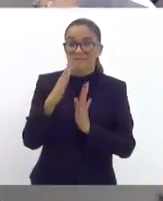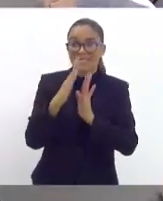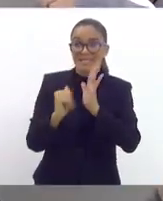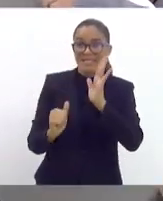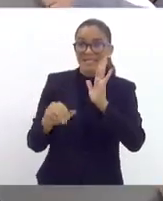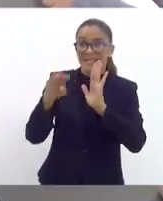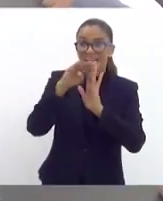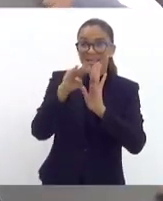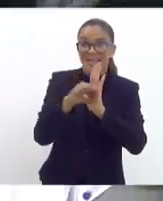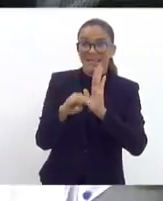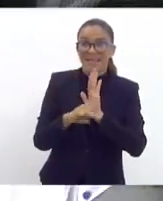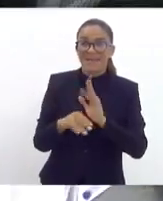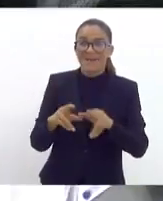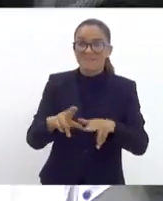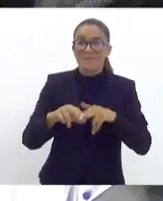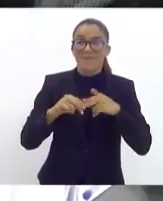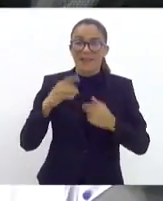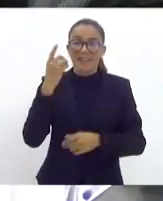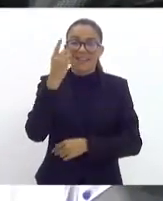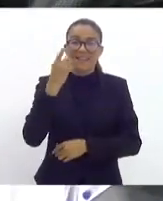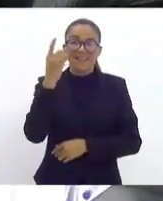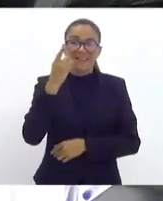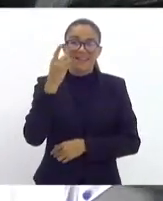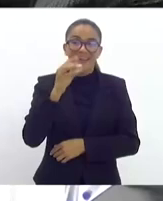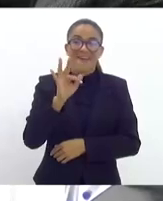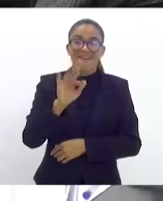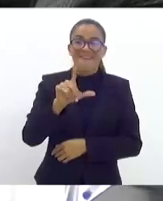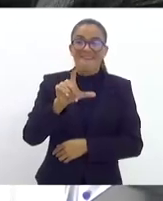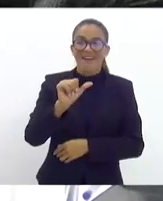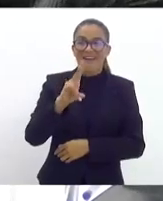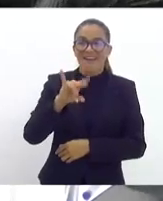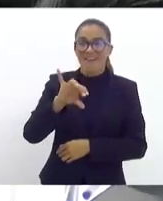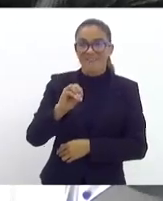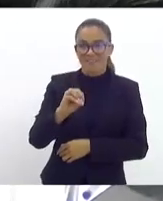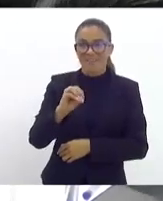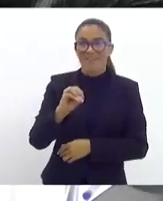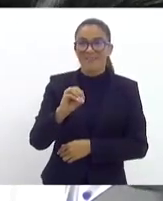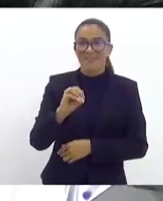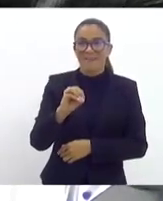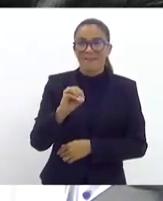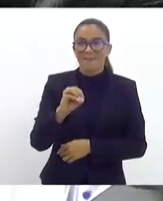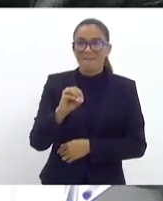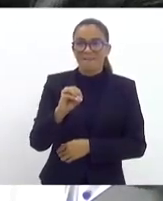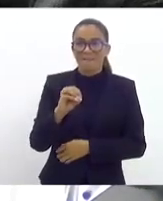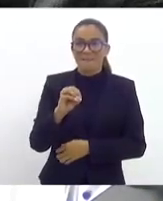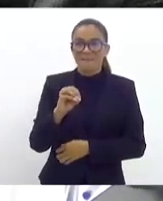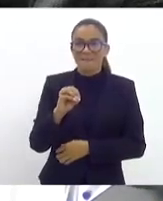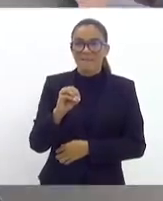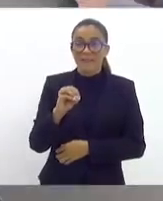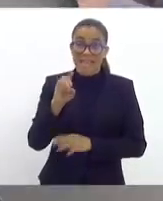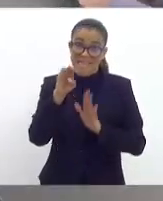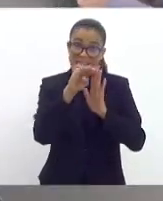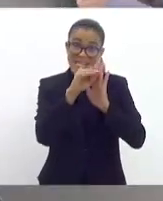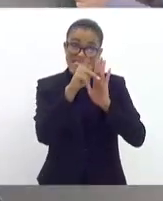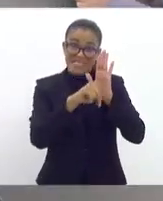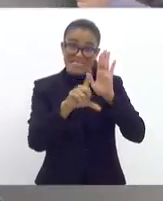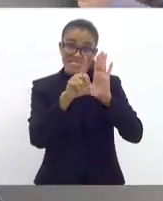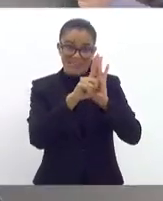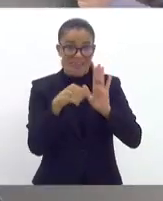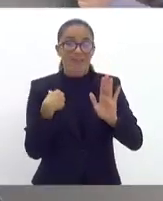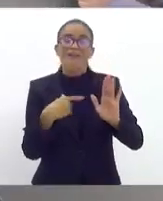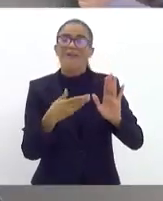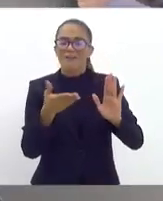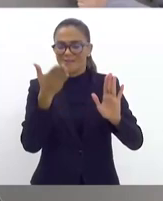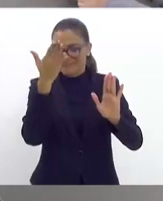por um pedido do deputado Flávio Presidente esse projeto eu reconheço a